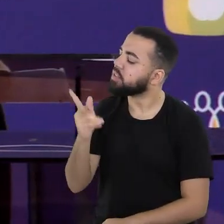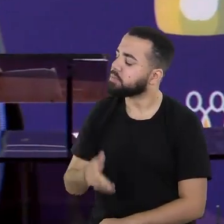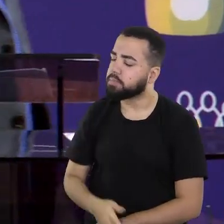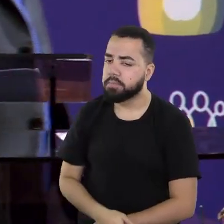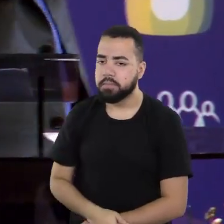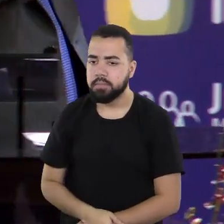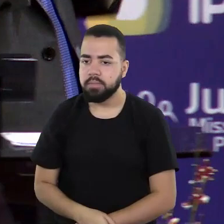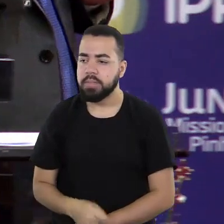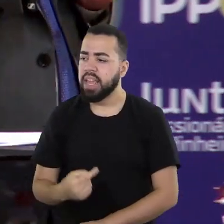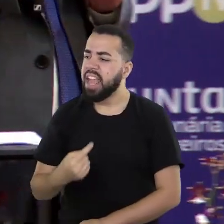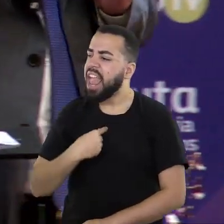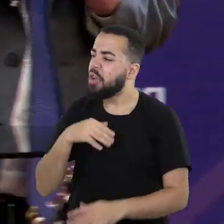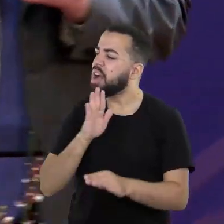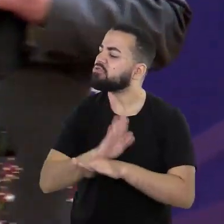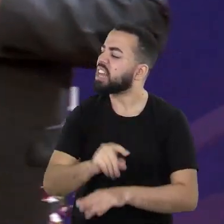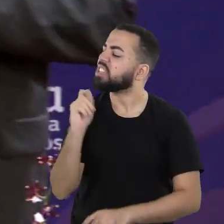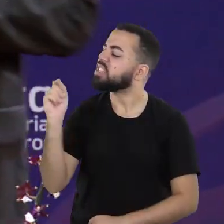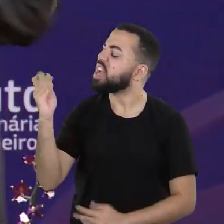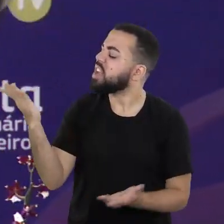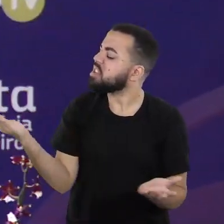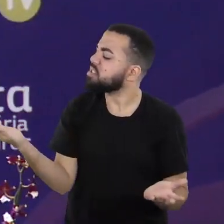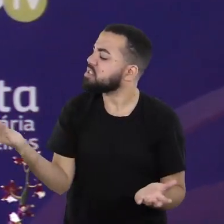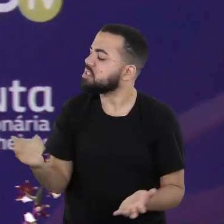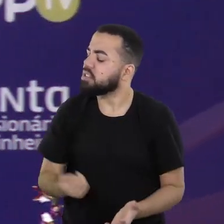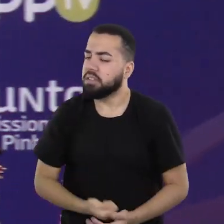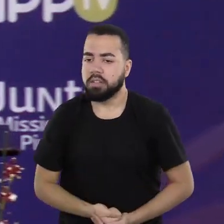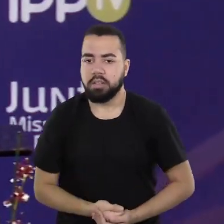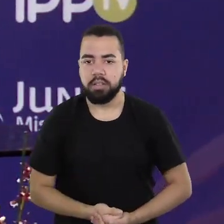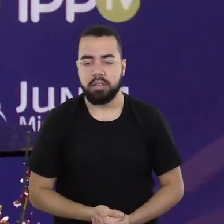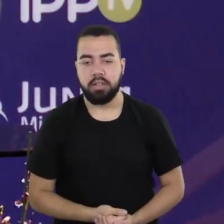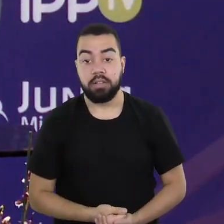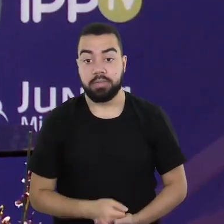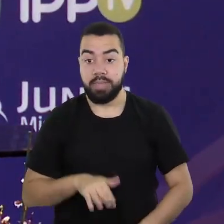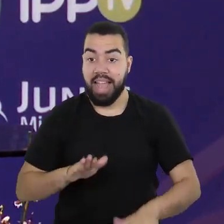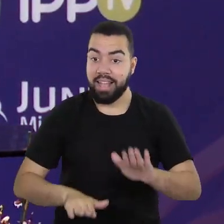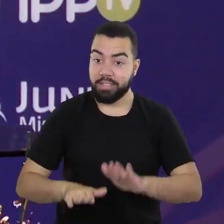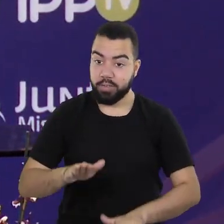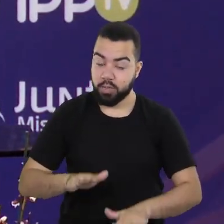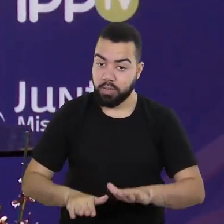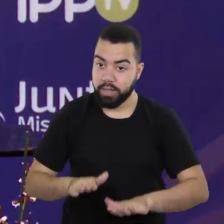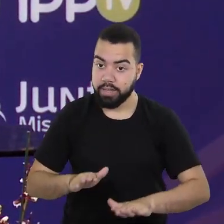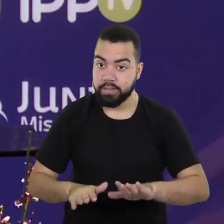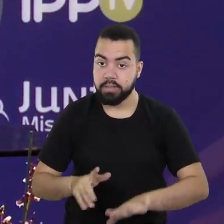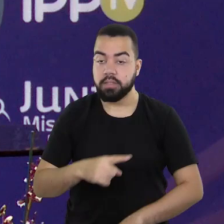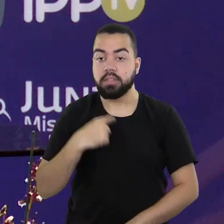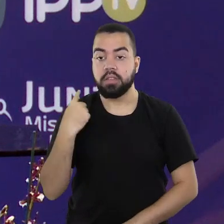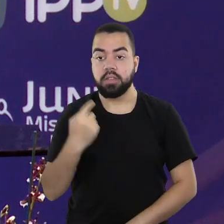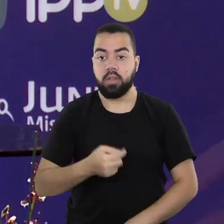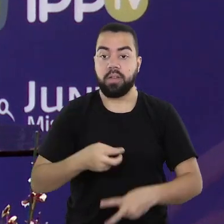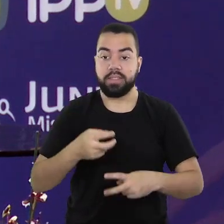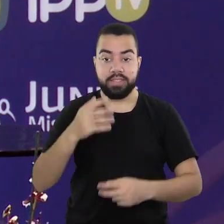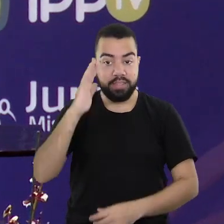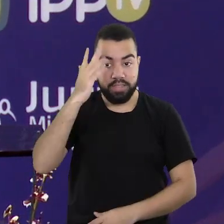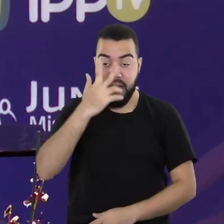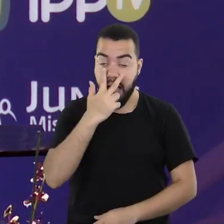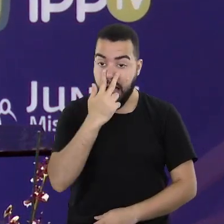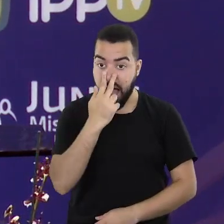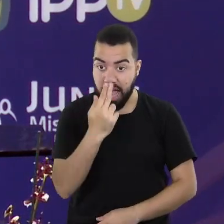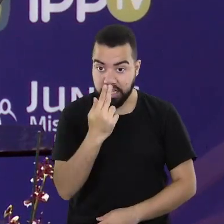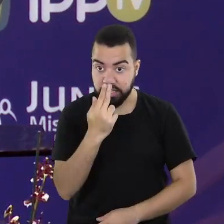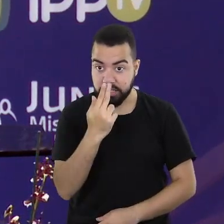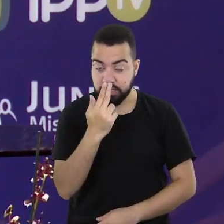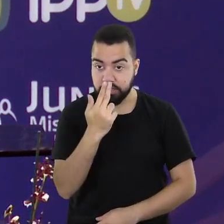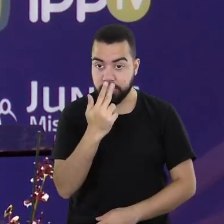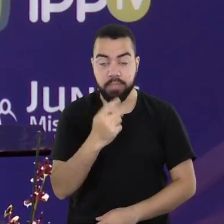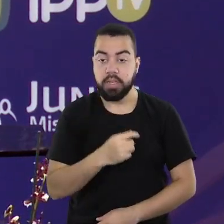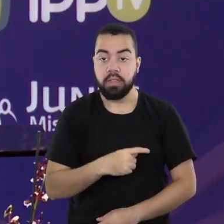sua intenção, a sua mente é conduzida para achar que o meu próximo, que o seu próximo, é aquele